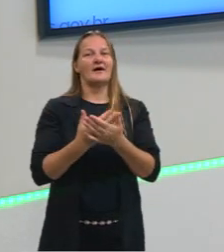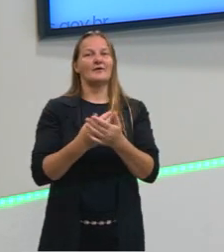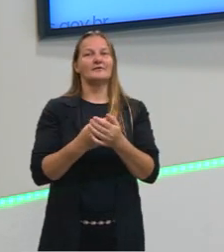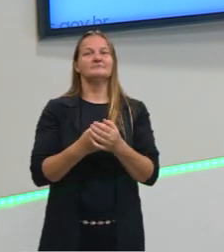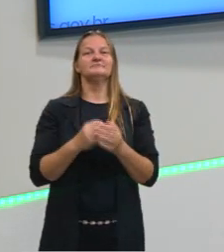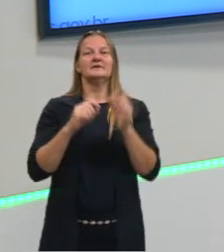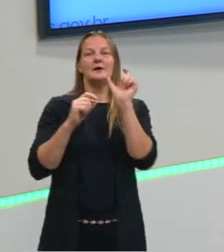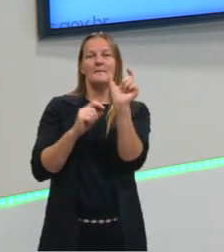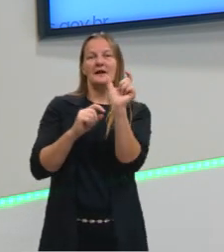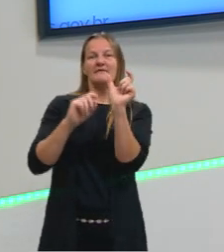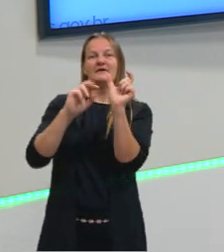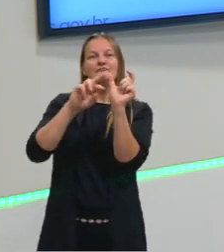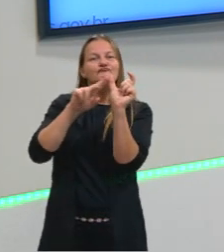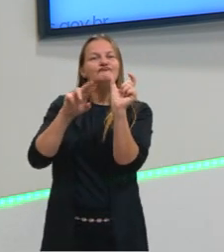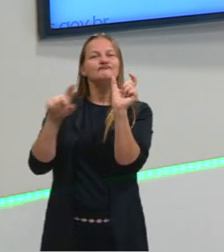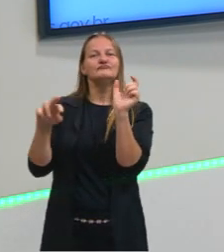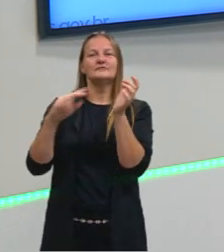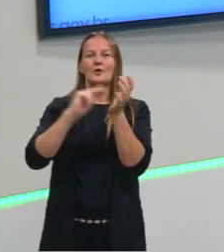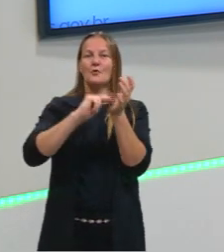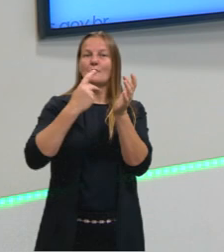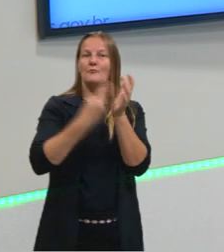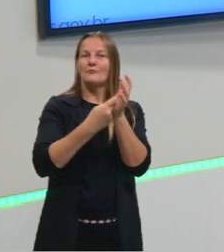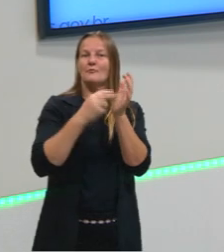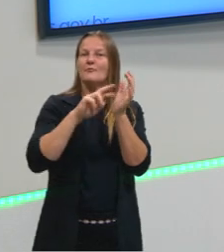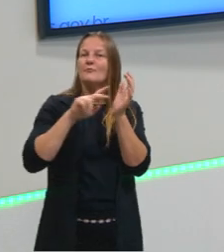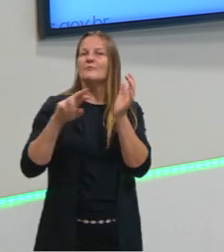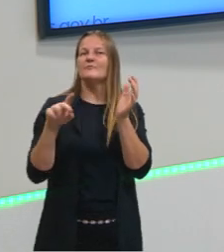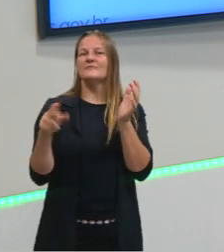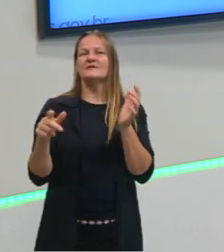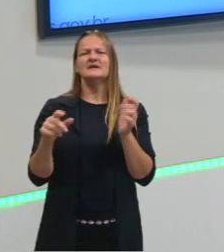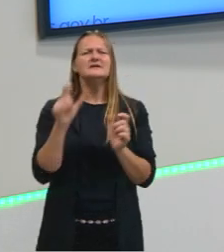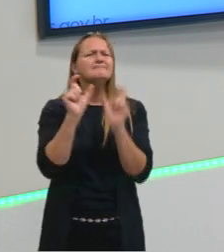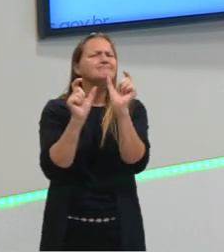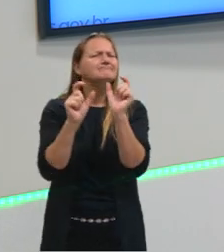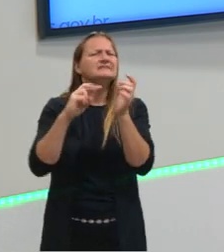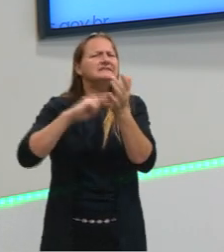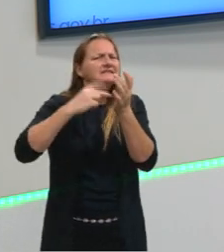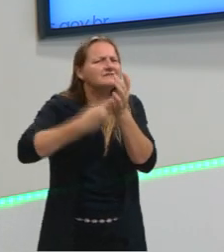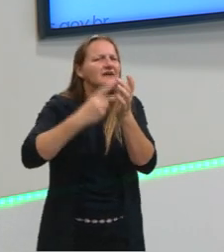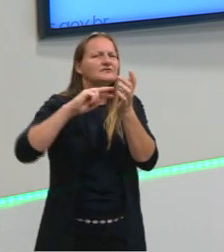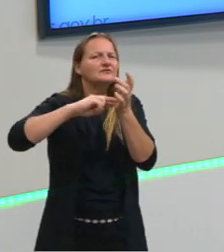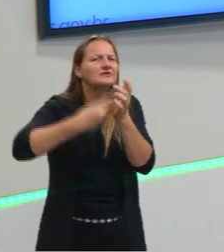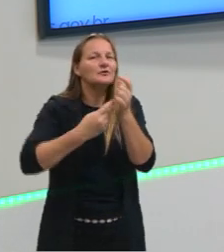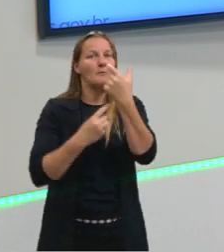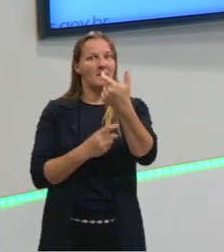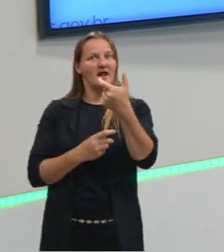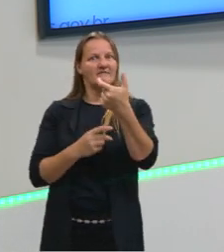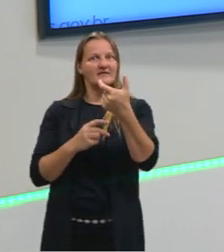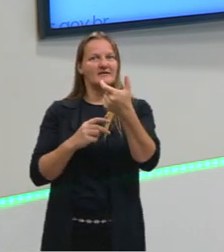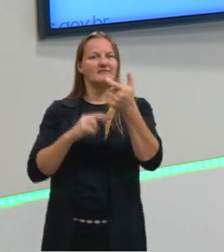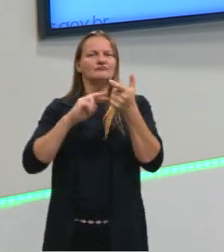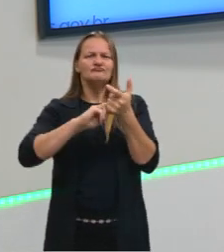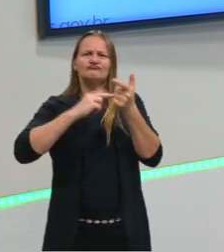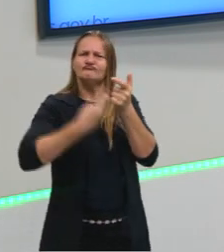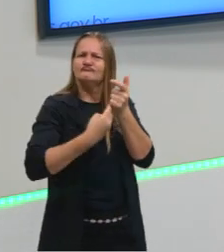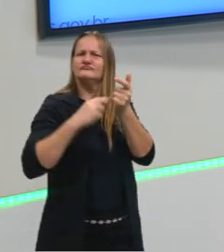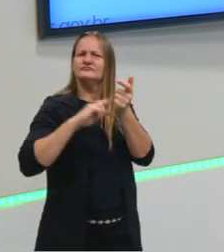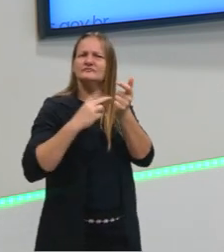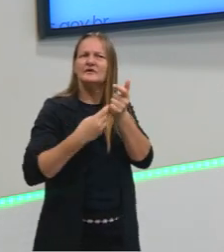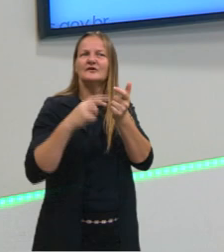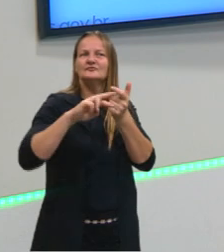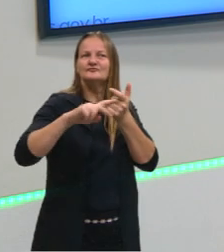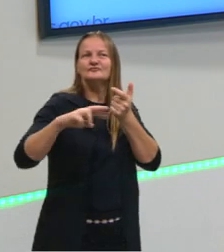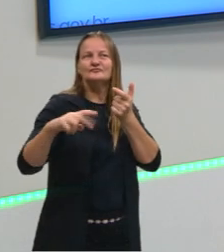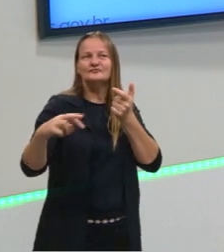polissemia a polícia vai ser o estudo dos vários significados que uma mesma palavra pode